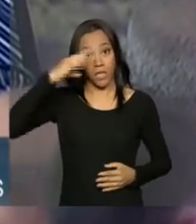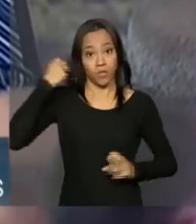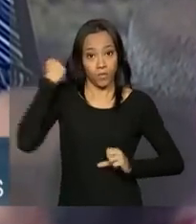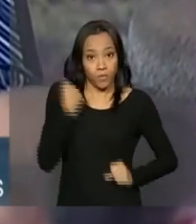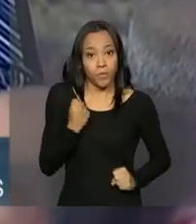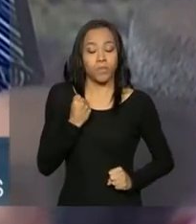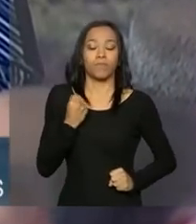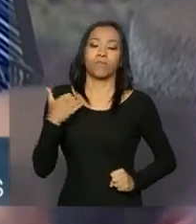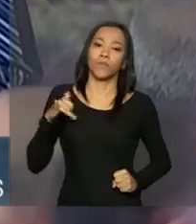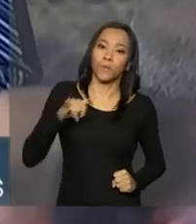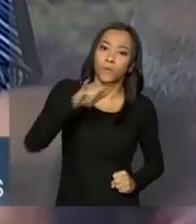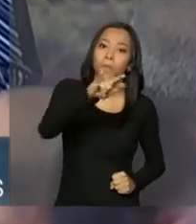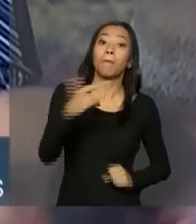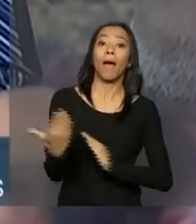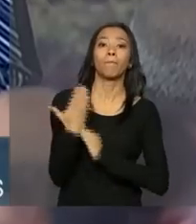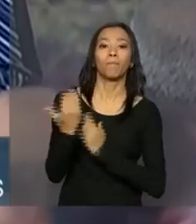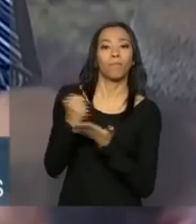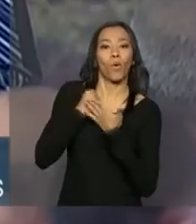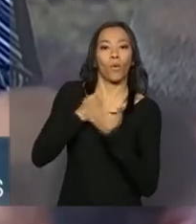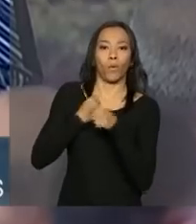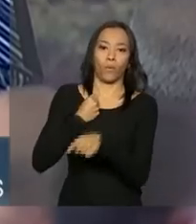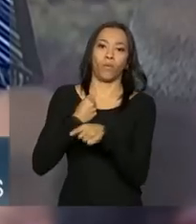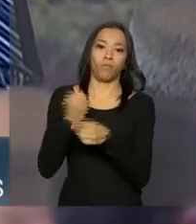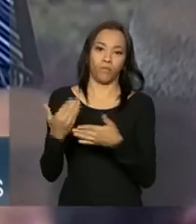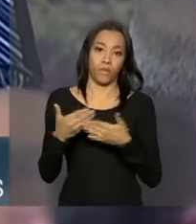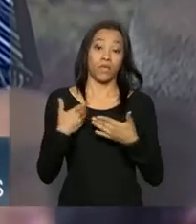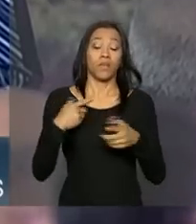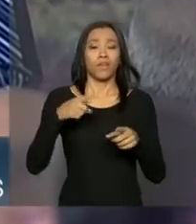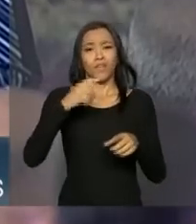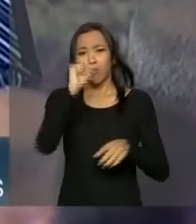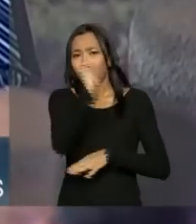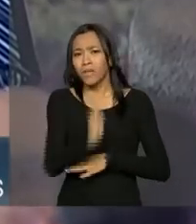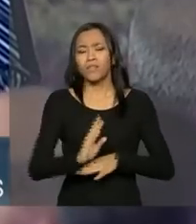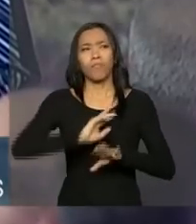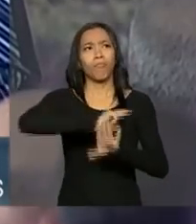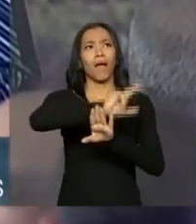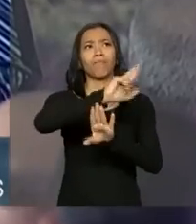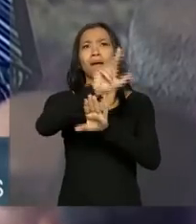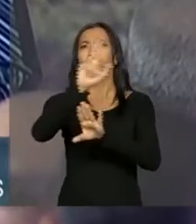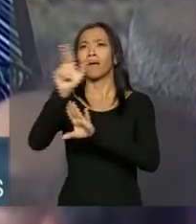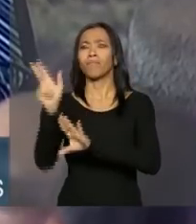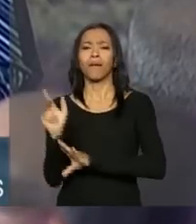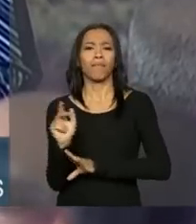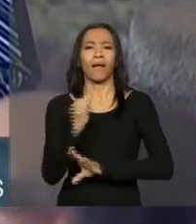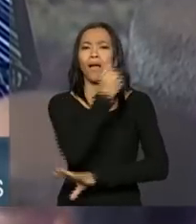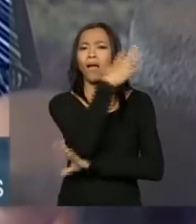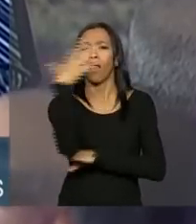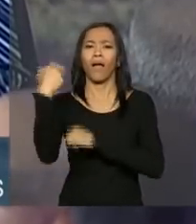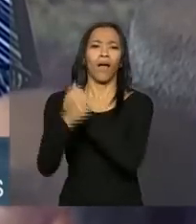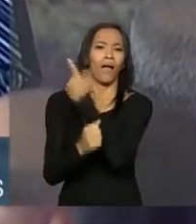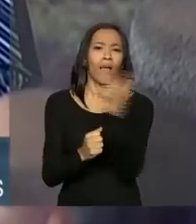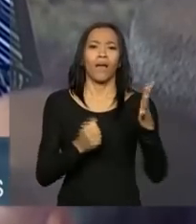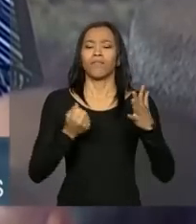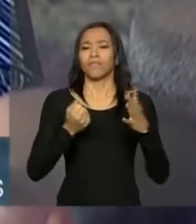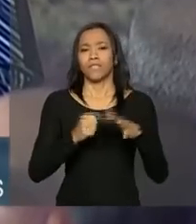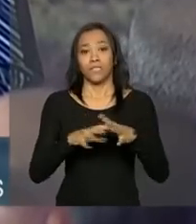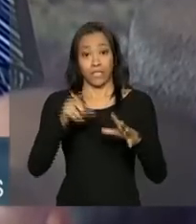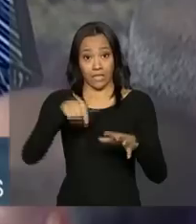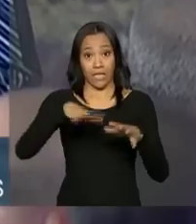afirmando como país da maior biodiversidade na nossa Amazônia